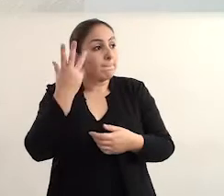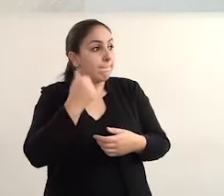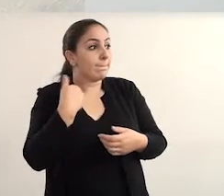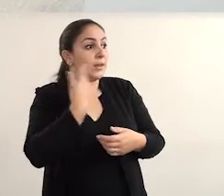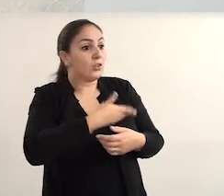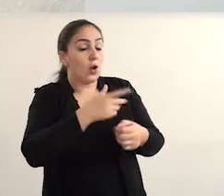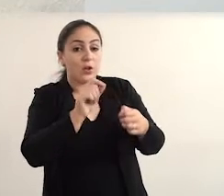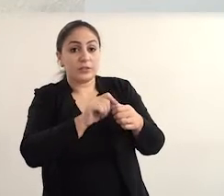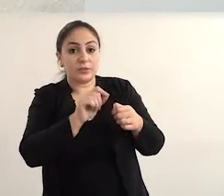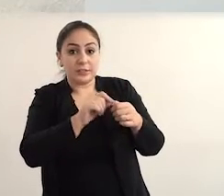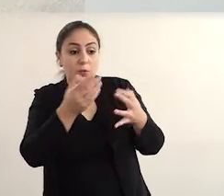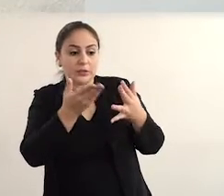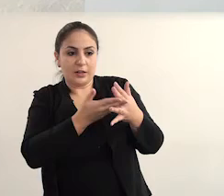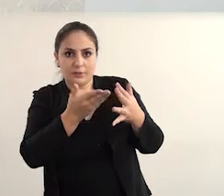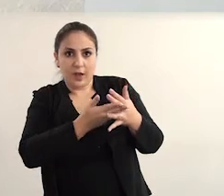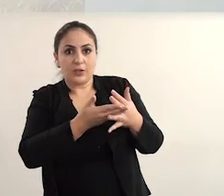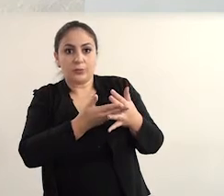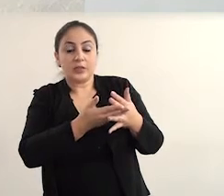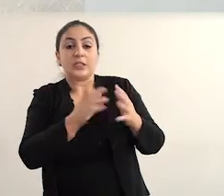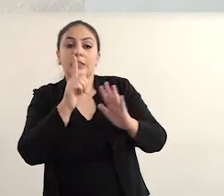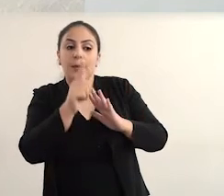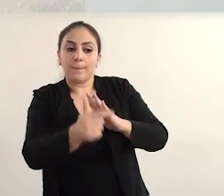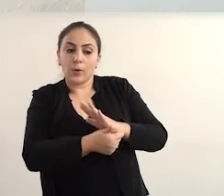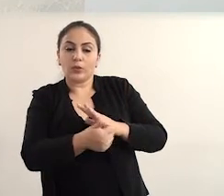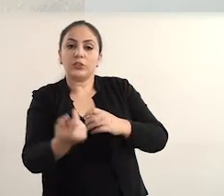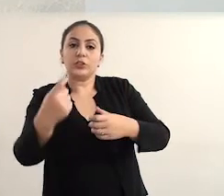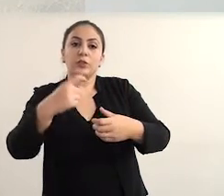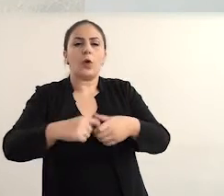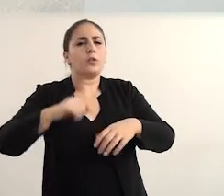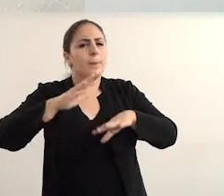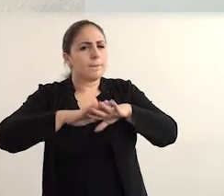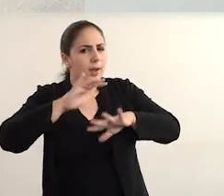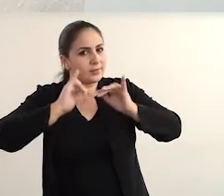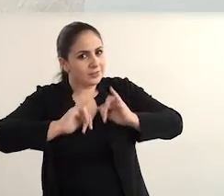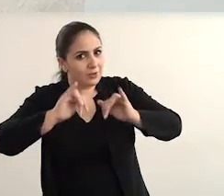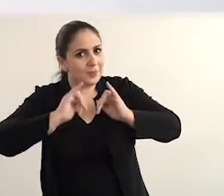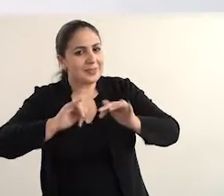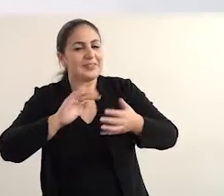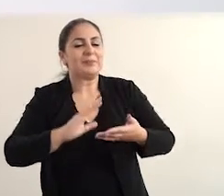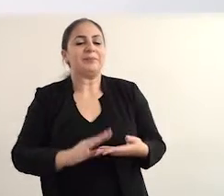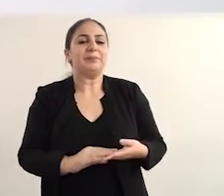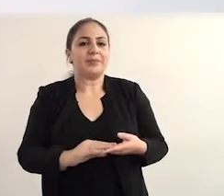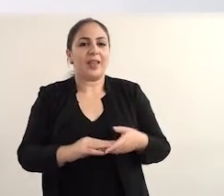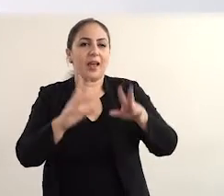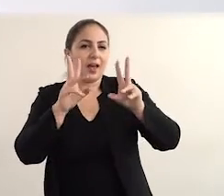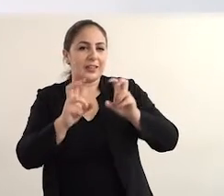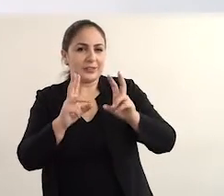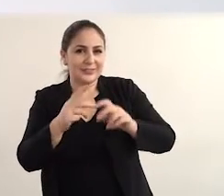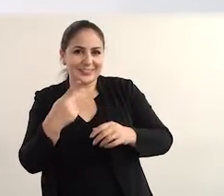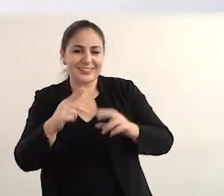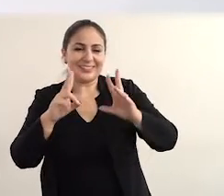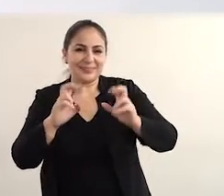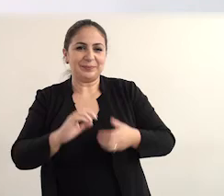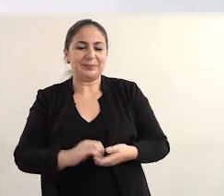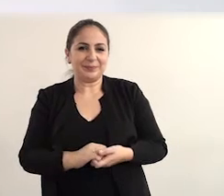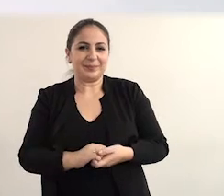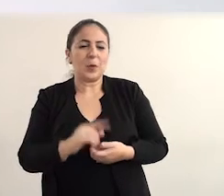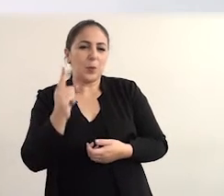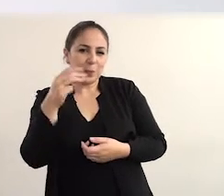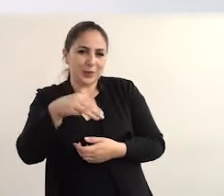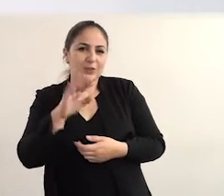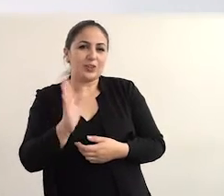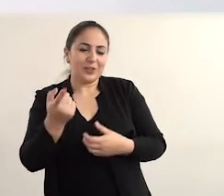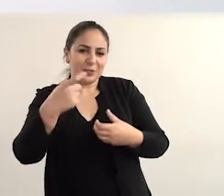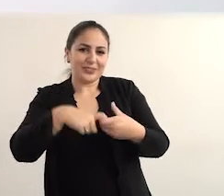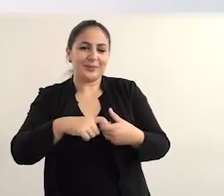vai encerrando o primeiro bloco do nosso programa, mas em seguida a gente retorna com outras informações, então, sobre esse tema. Um minuto só,